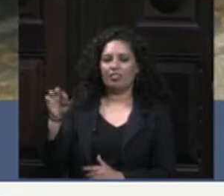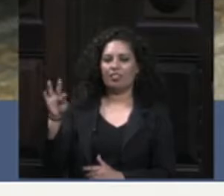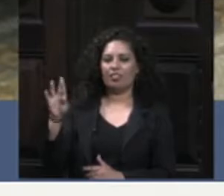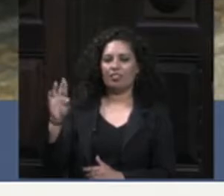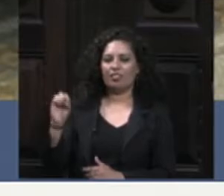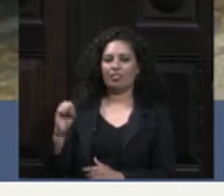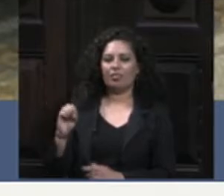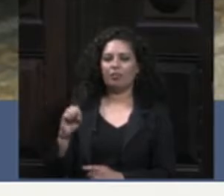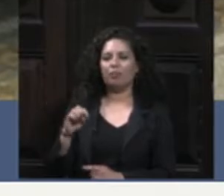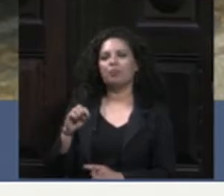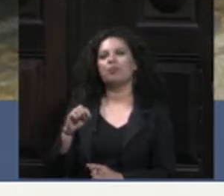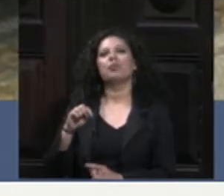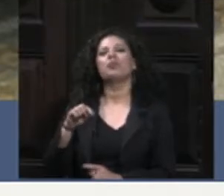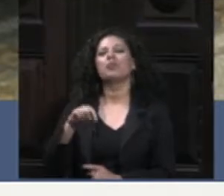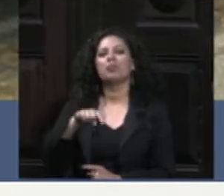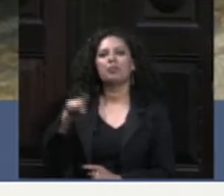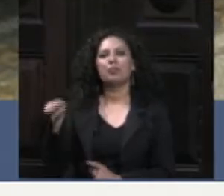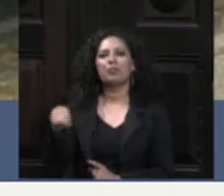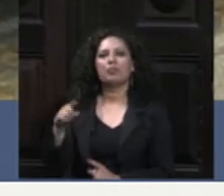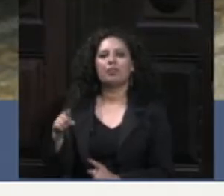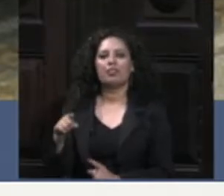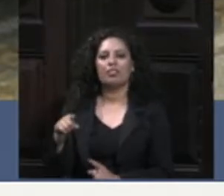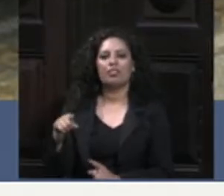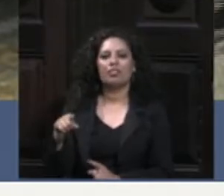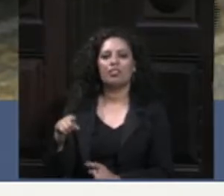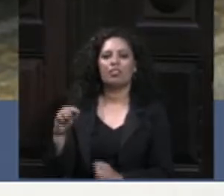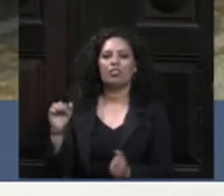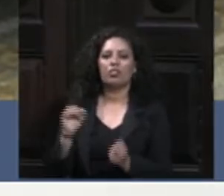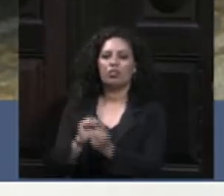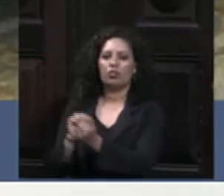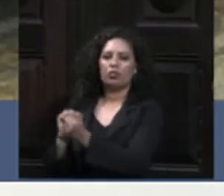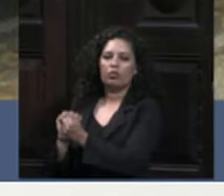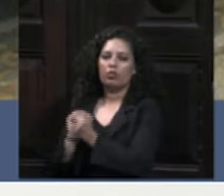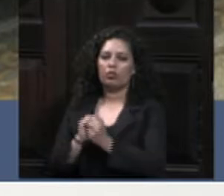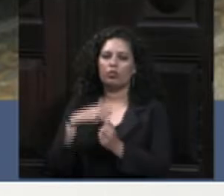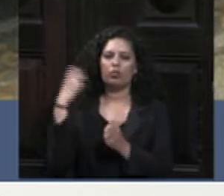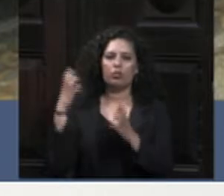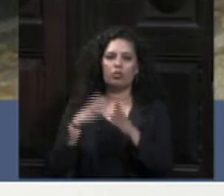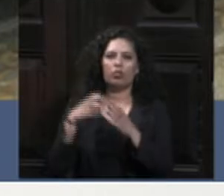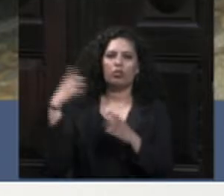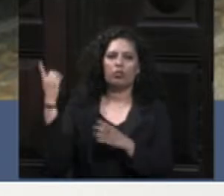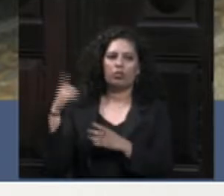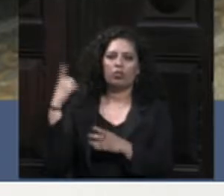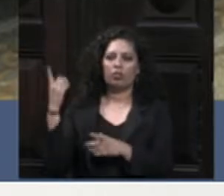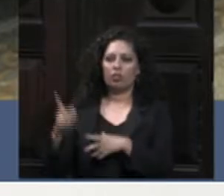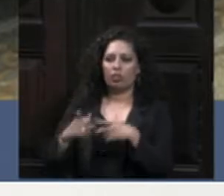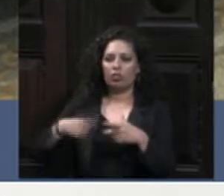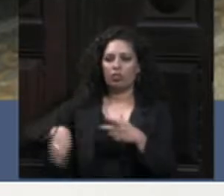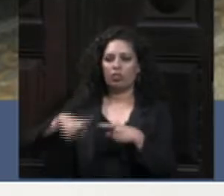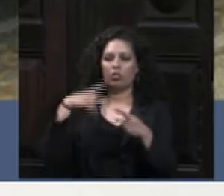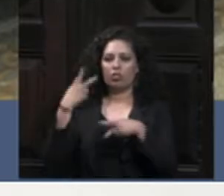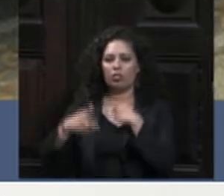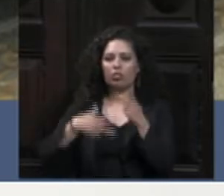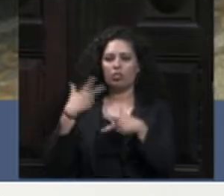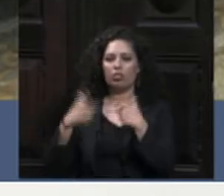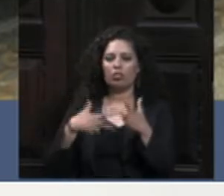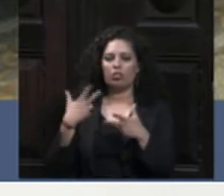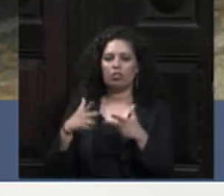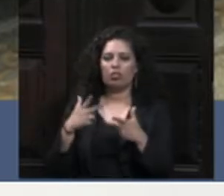O Zito foi presidente da Frente Parlamentar dos Pedágios no período e falamos muito de Sambaetiba na